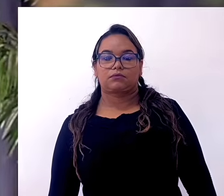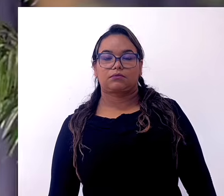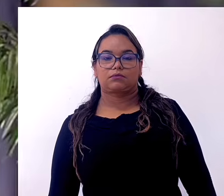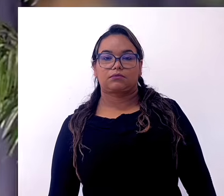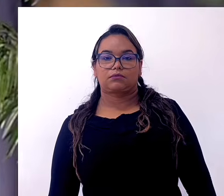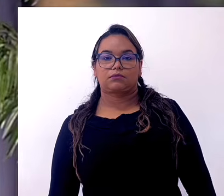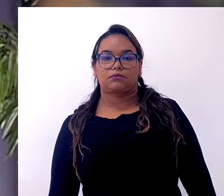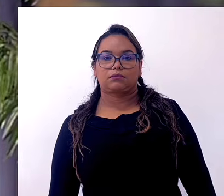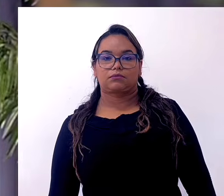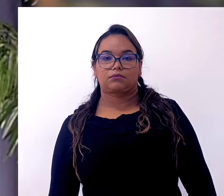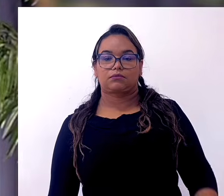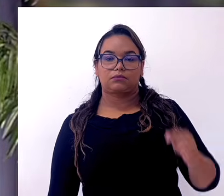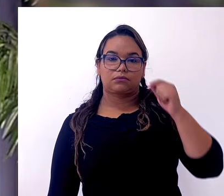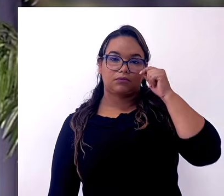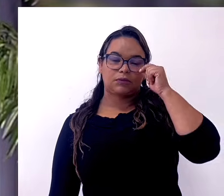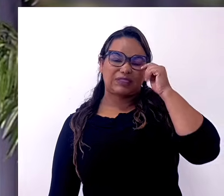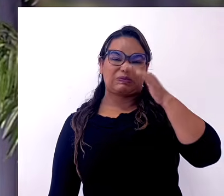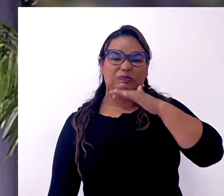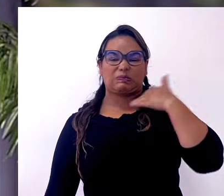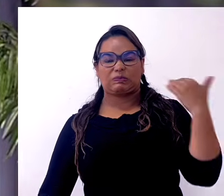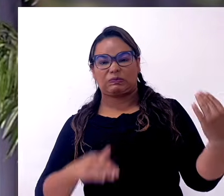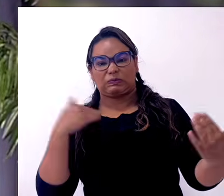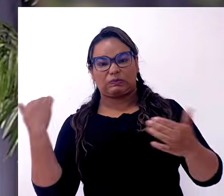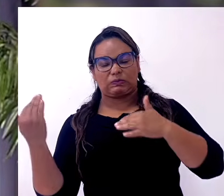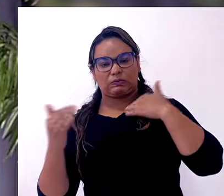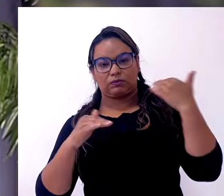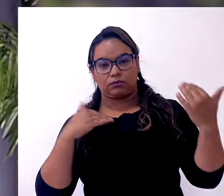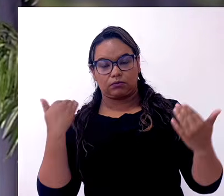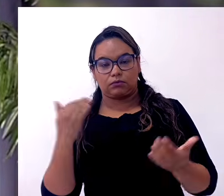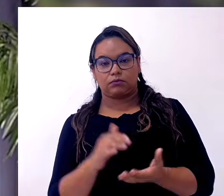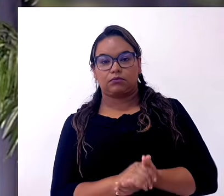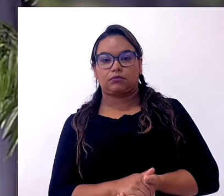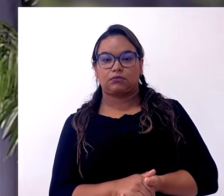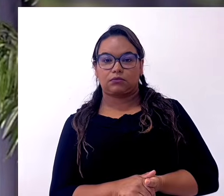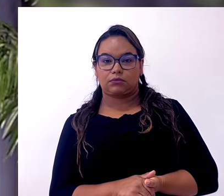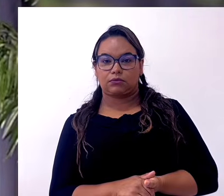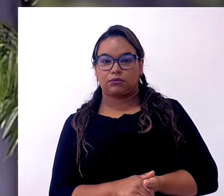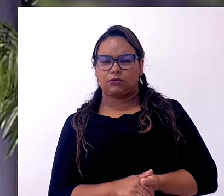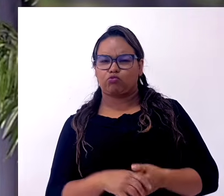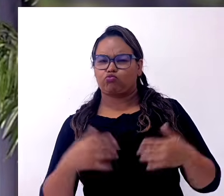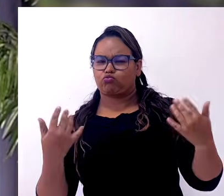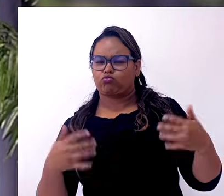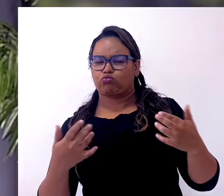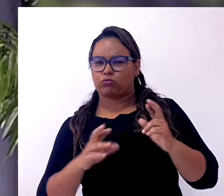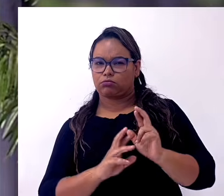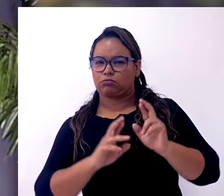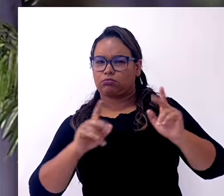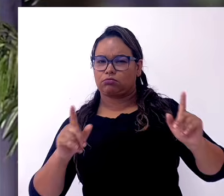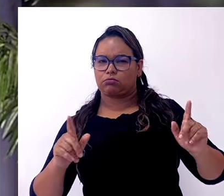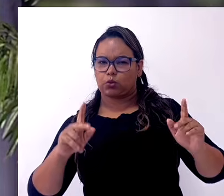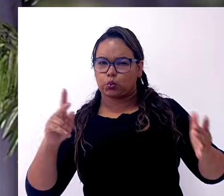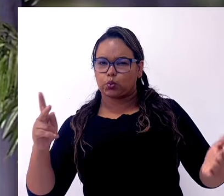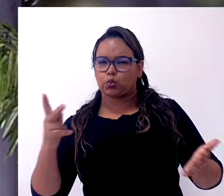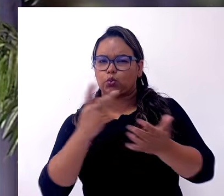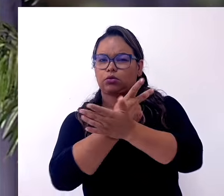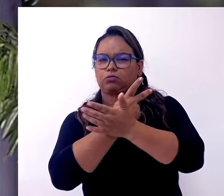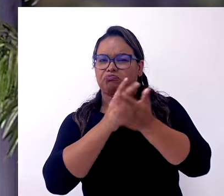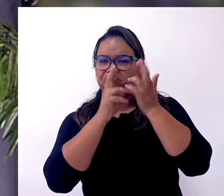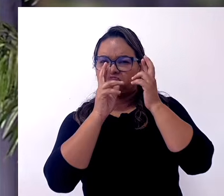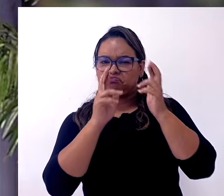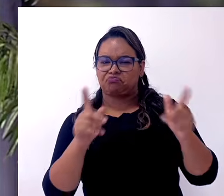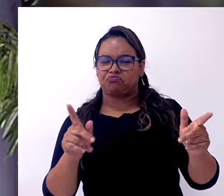testemunhas oculares dizem que viram 2 indivíduos e que viram este caminhão no dia anterior